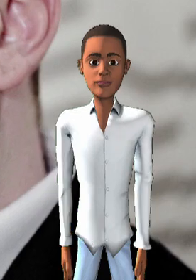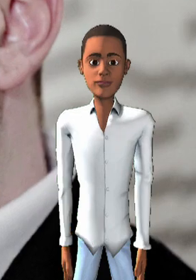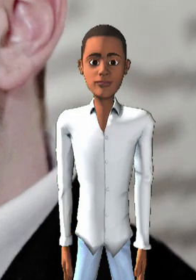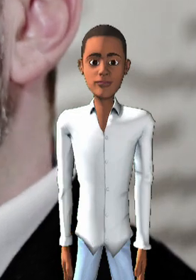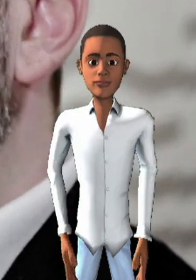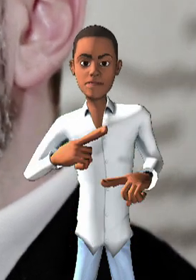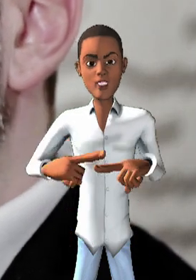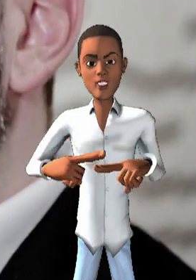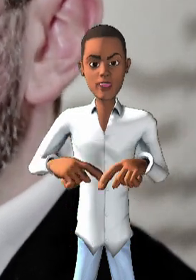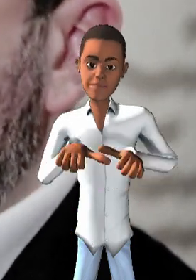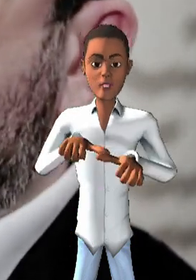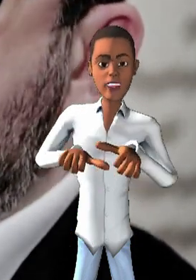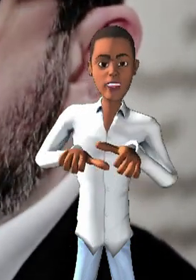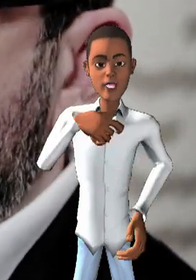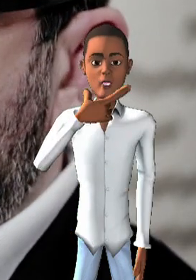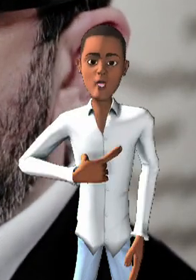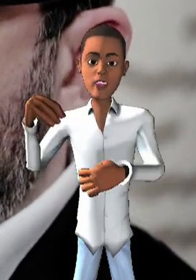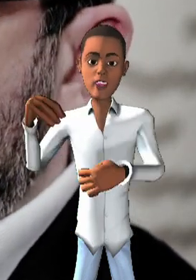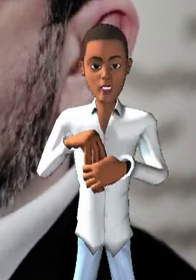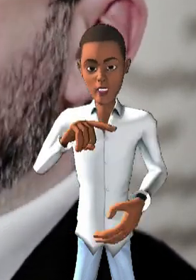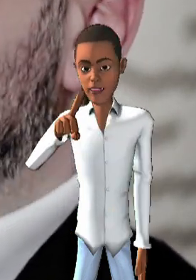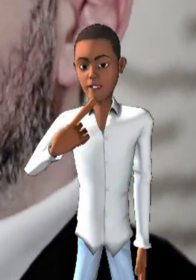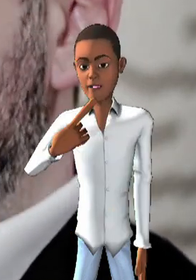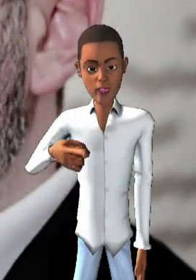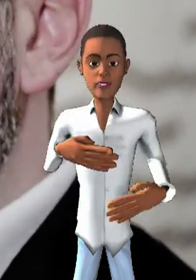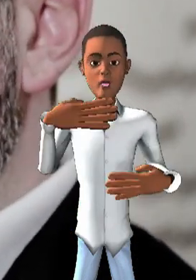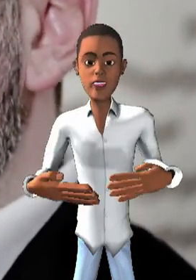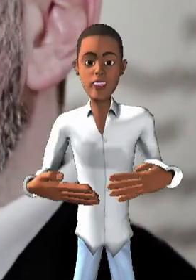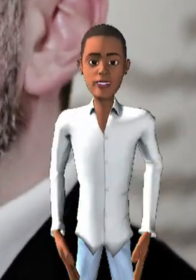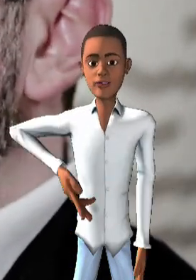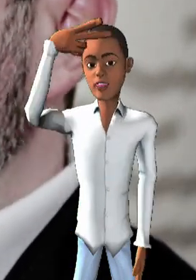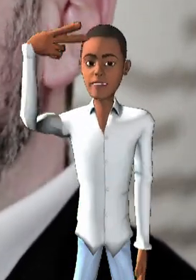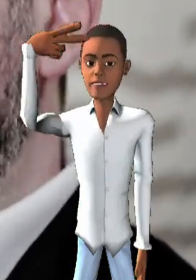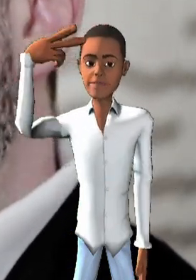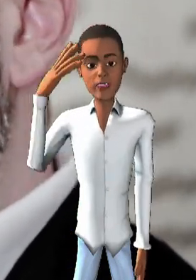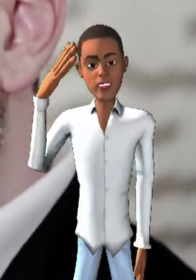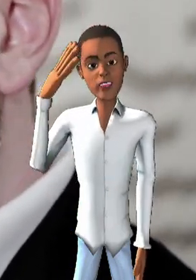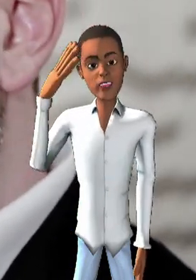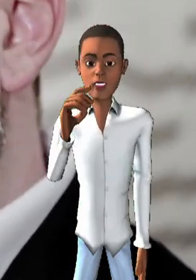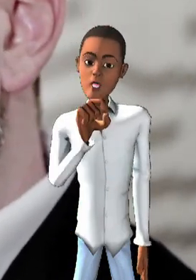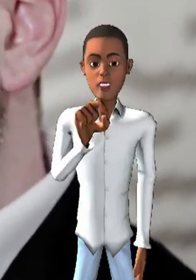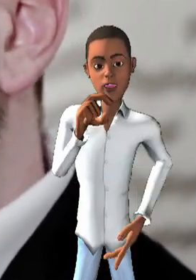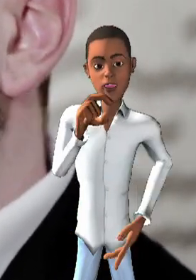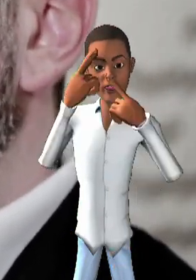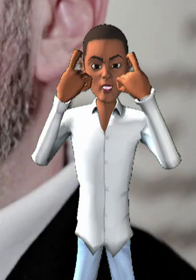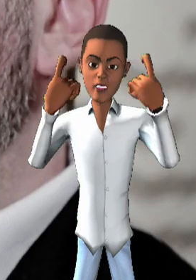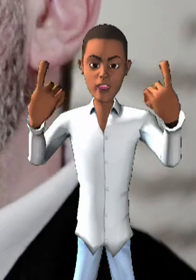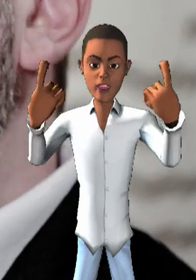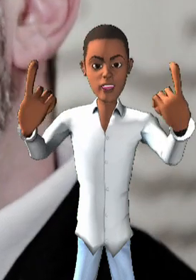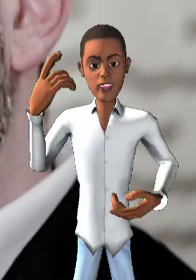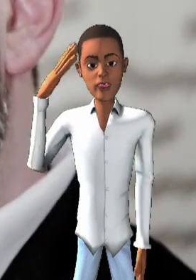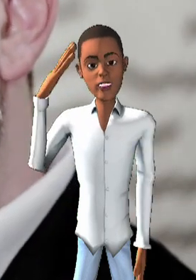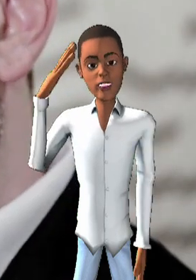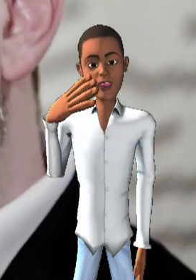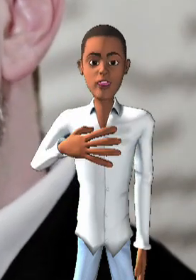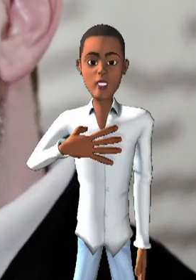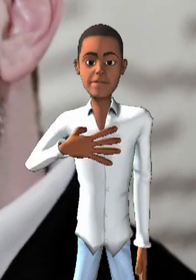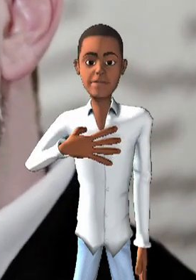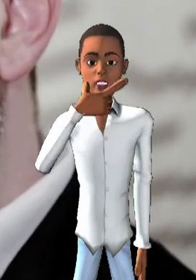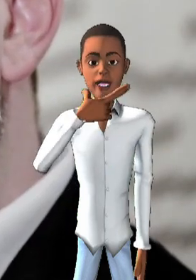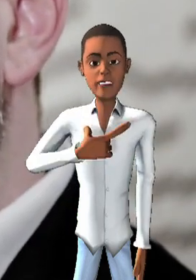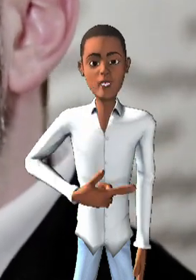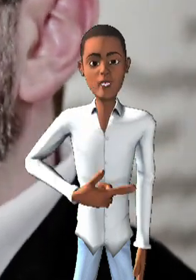social, porque toda mudança ela começa de dentro para fora, com as pessoas entendendo essas violências, tendo crítica sobre o seu